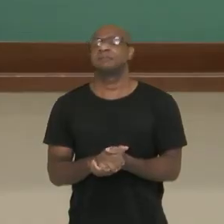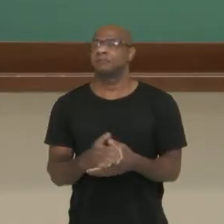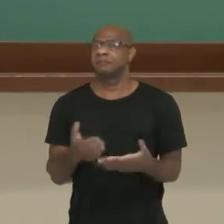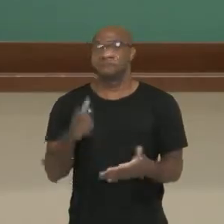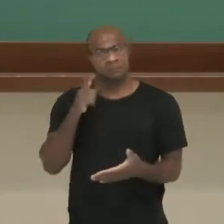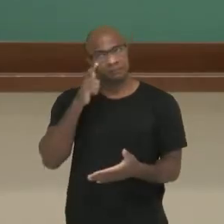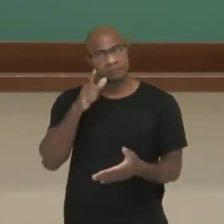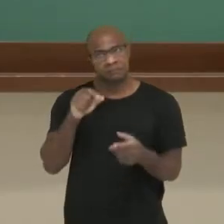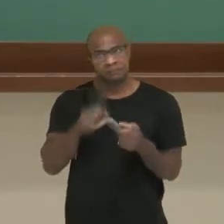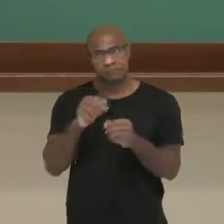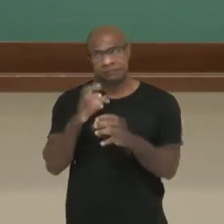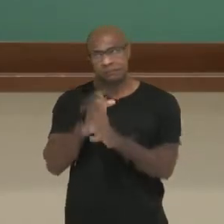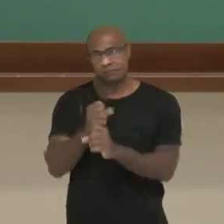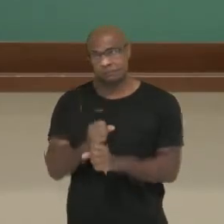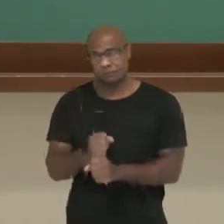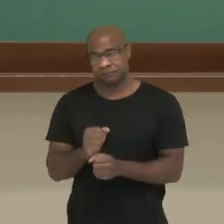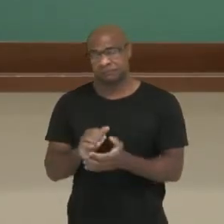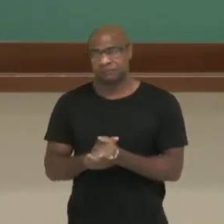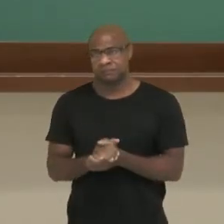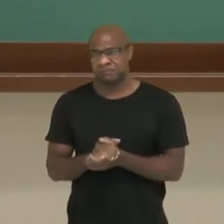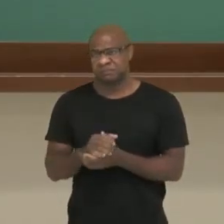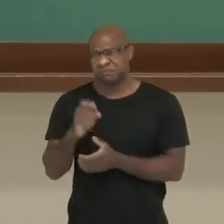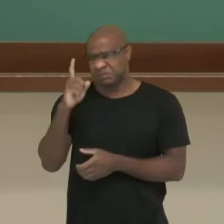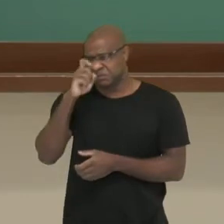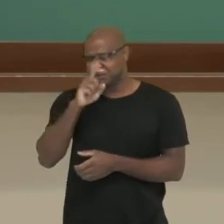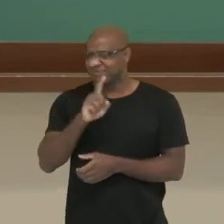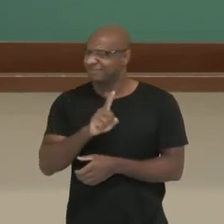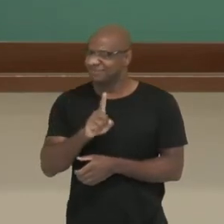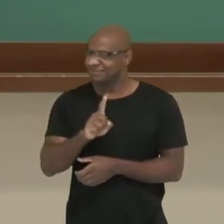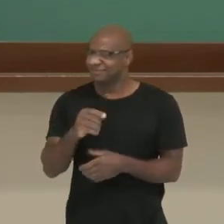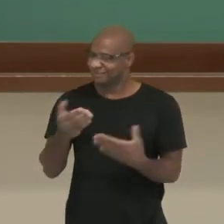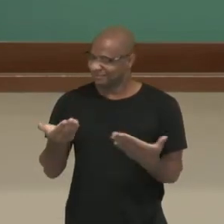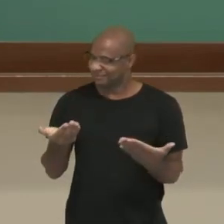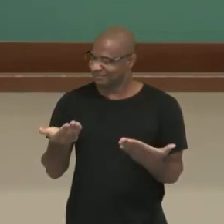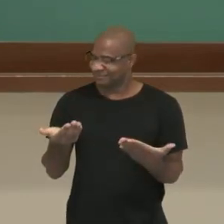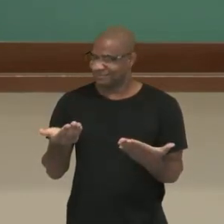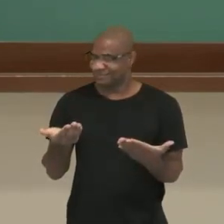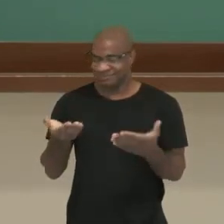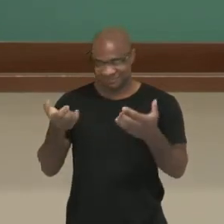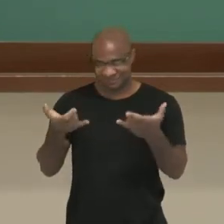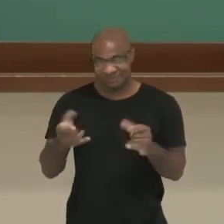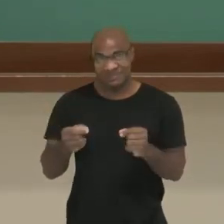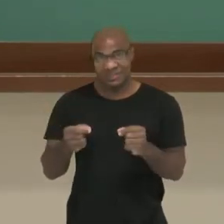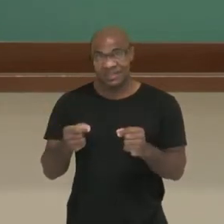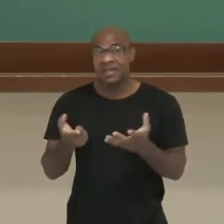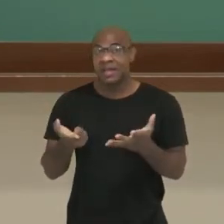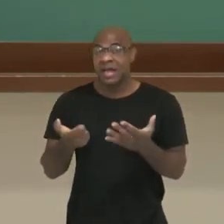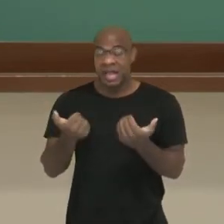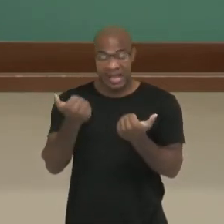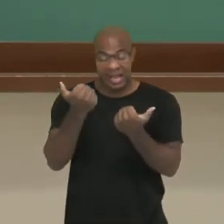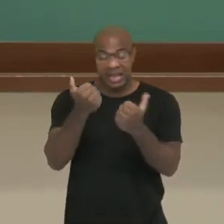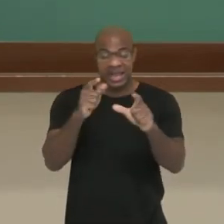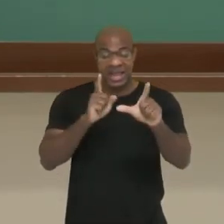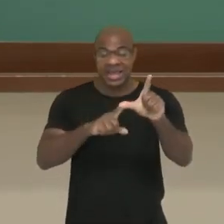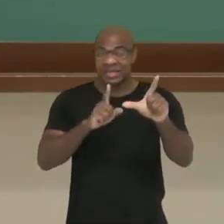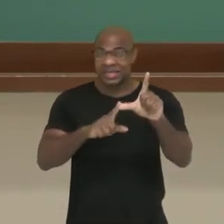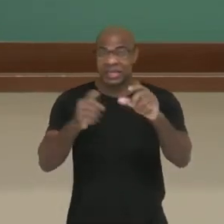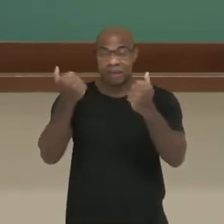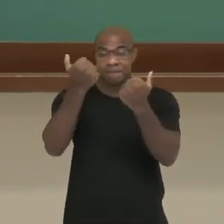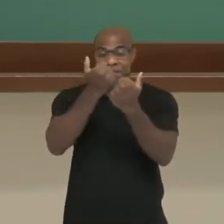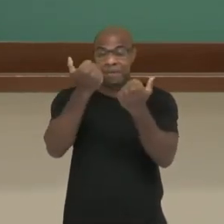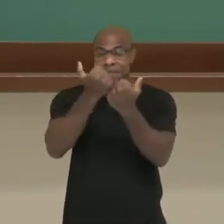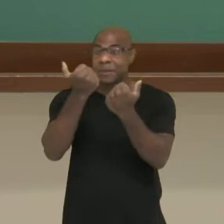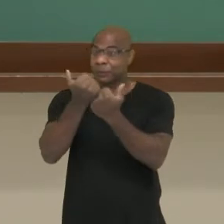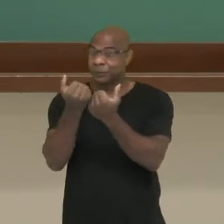Conseguiu fazer essa conta? Não ficou difícil, né? É aquilo que eu falo, tira a letrinha, põe o numerinho no lugar e